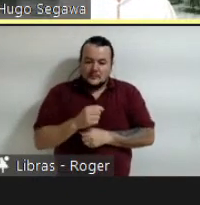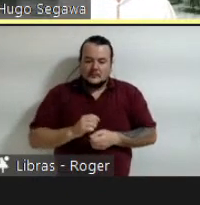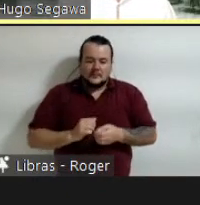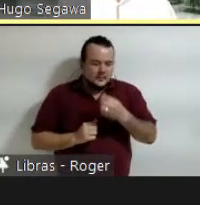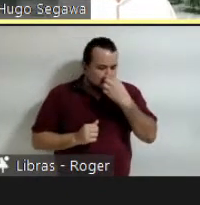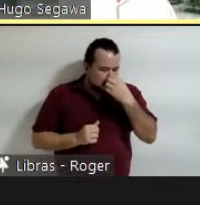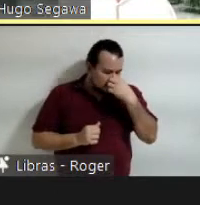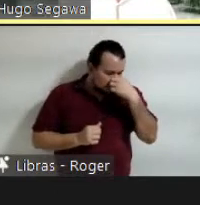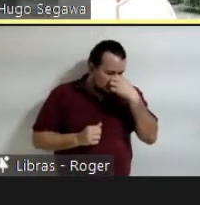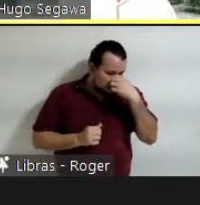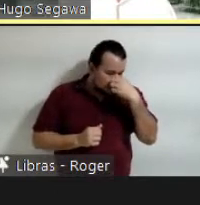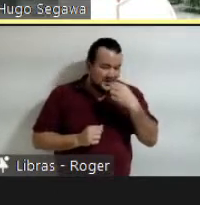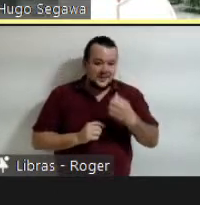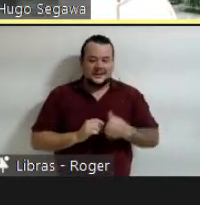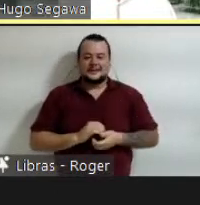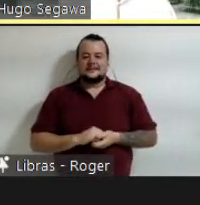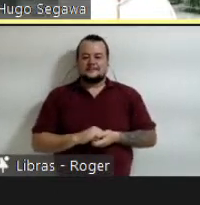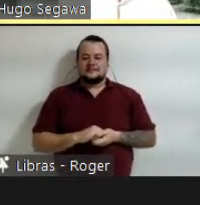E parece que não foi só